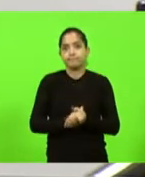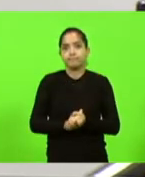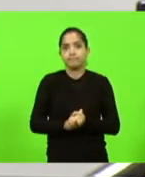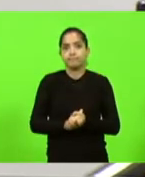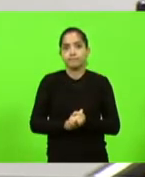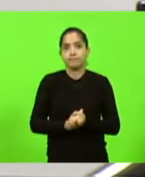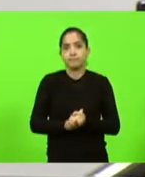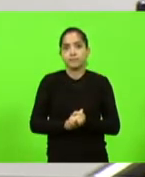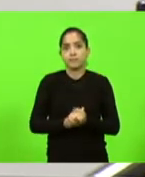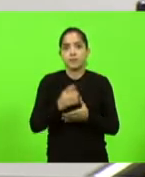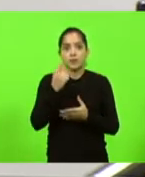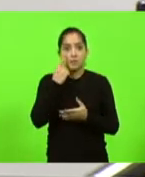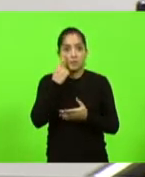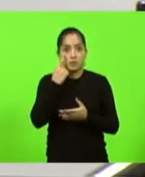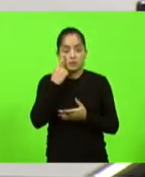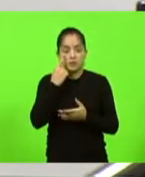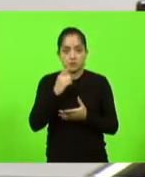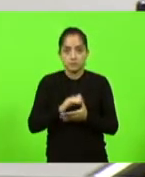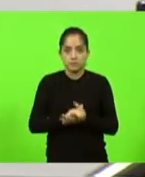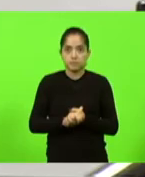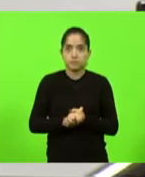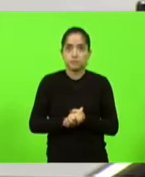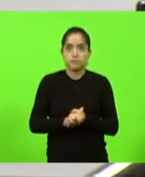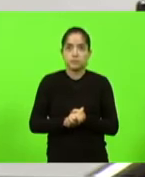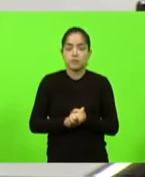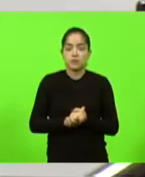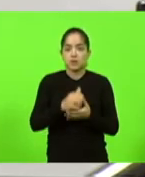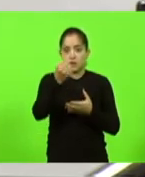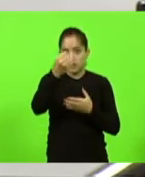Eu quero meus 10 minutos, deputado. Diz assim,